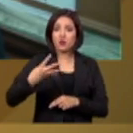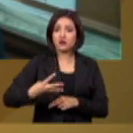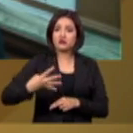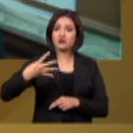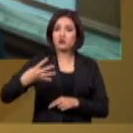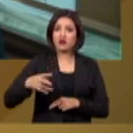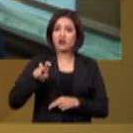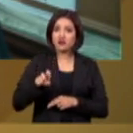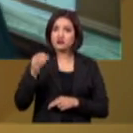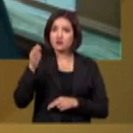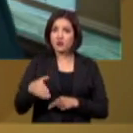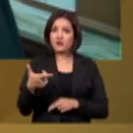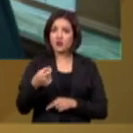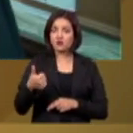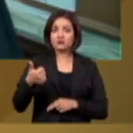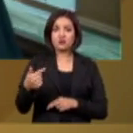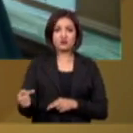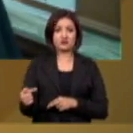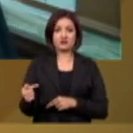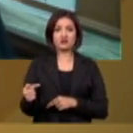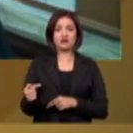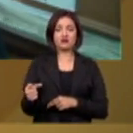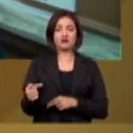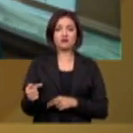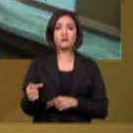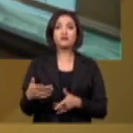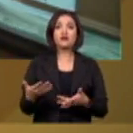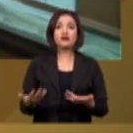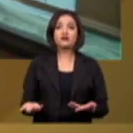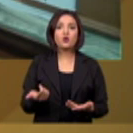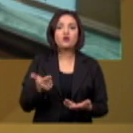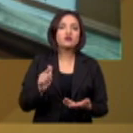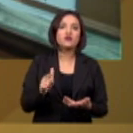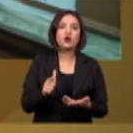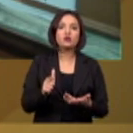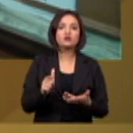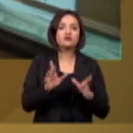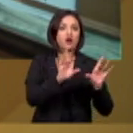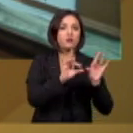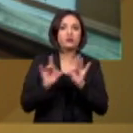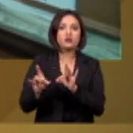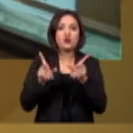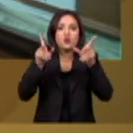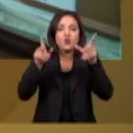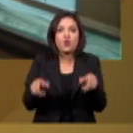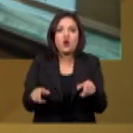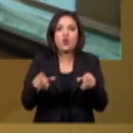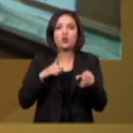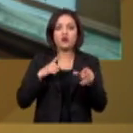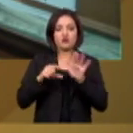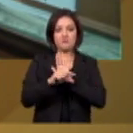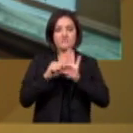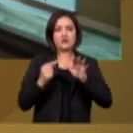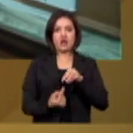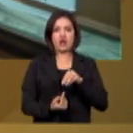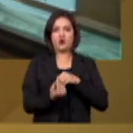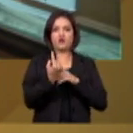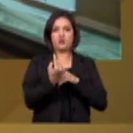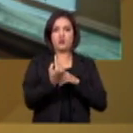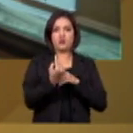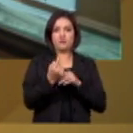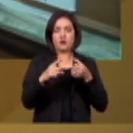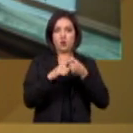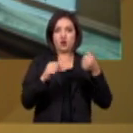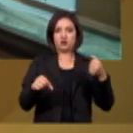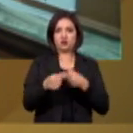13445/2017 não viu o quê contigo no parágrafo 1º